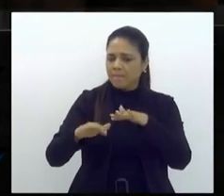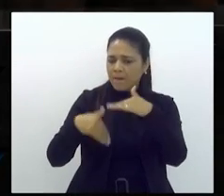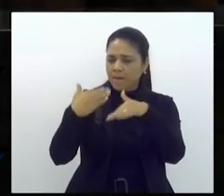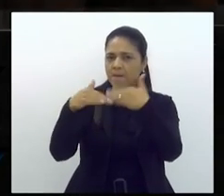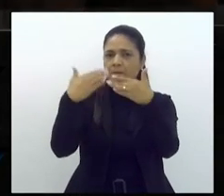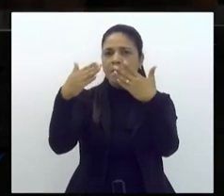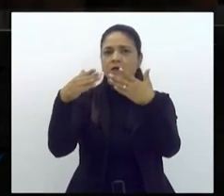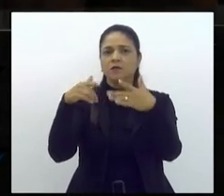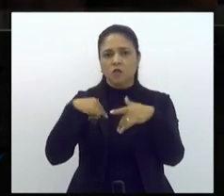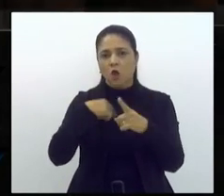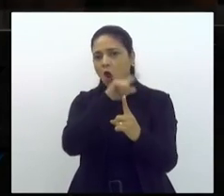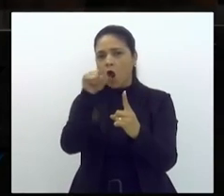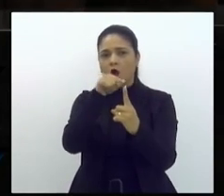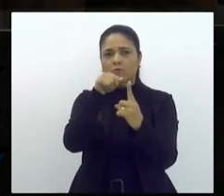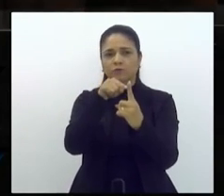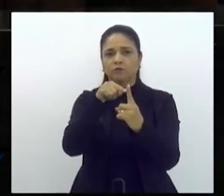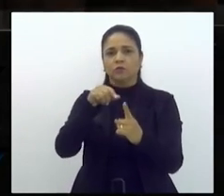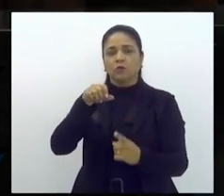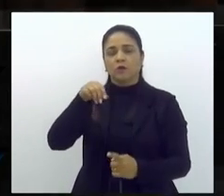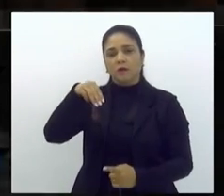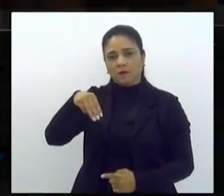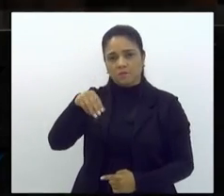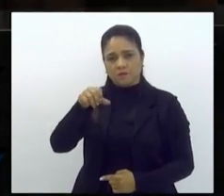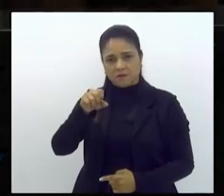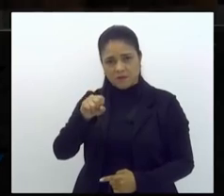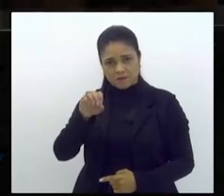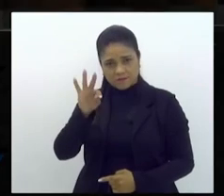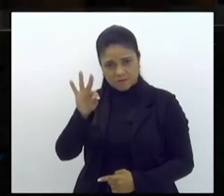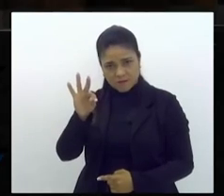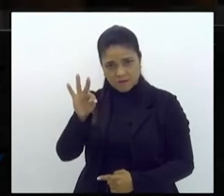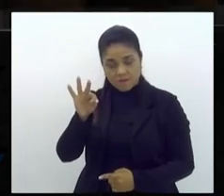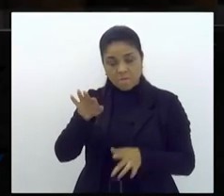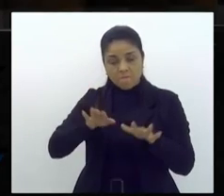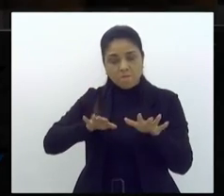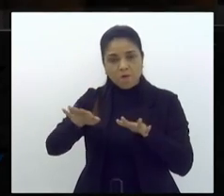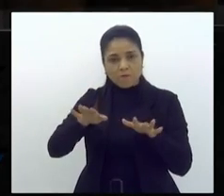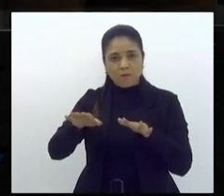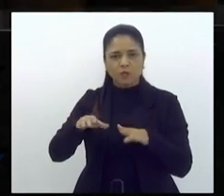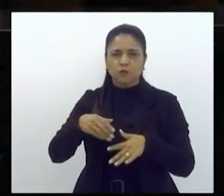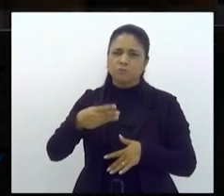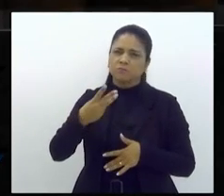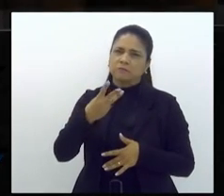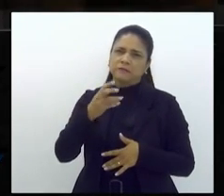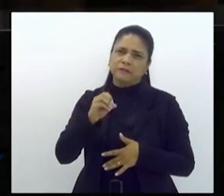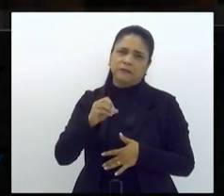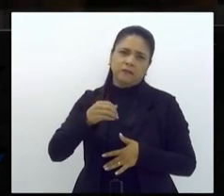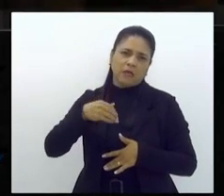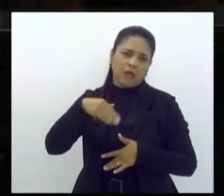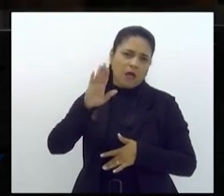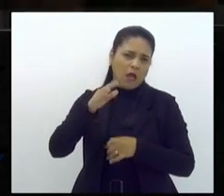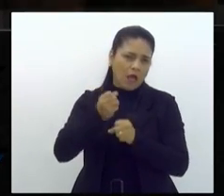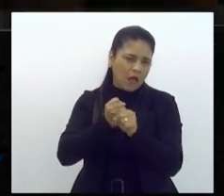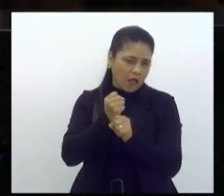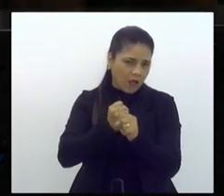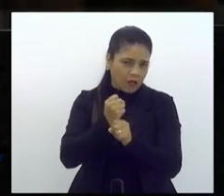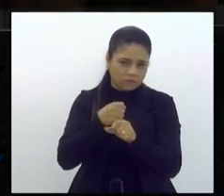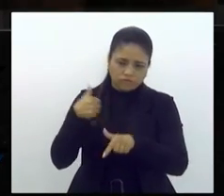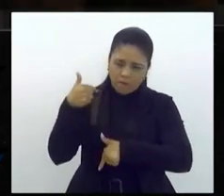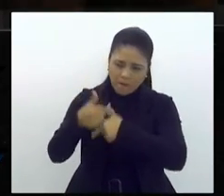do MST movimento pelo qual eu atuo há mais de 30 anos e que foi utilizado inclusive